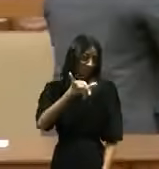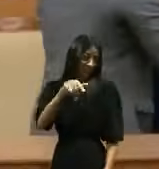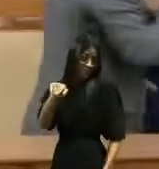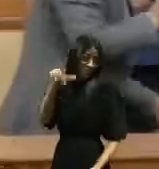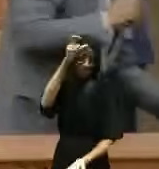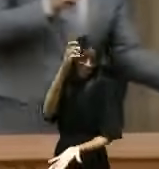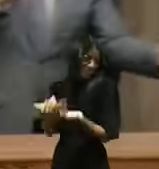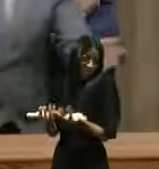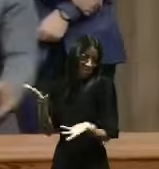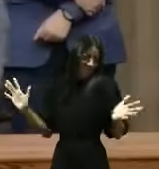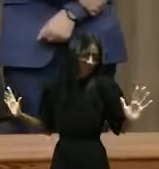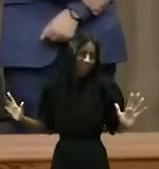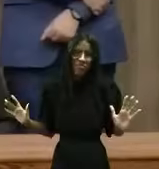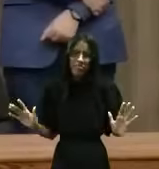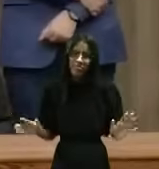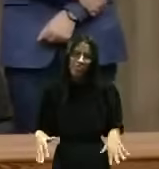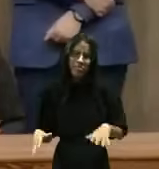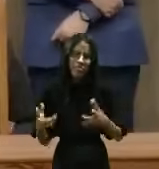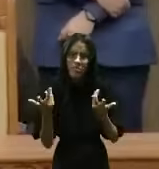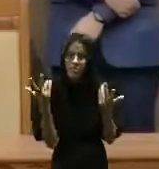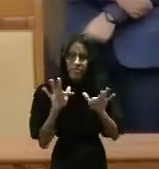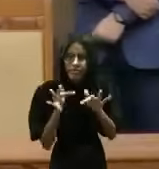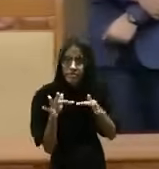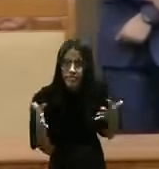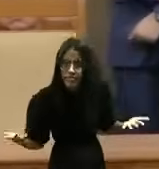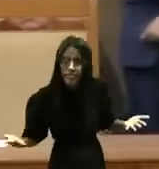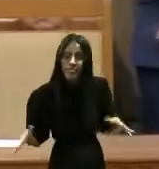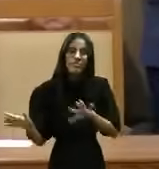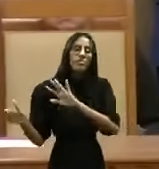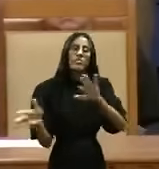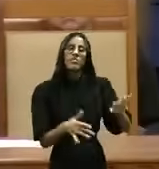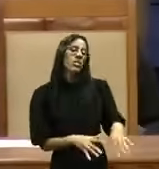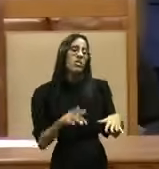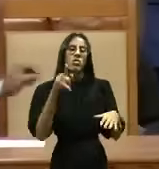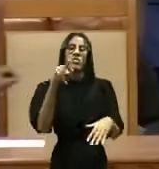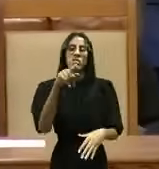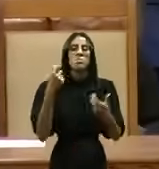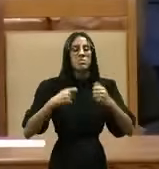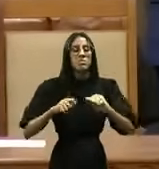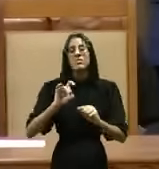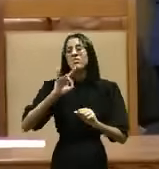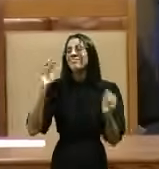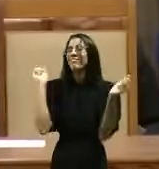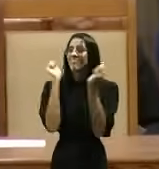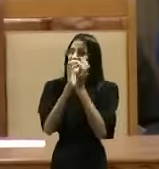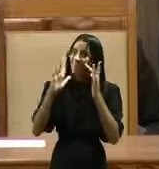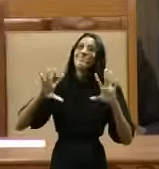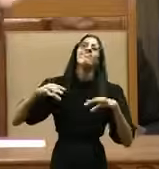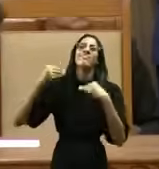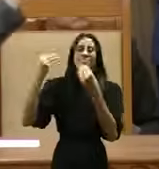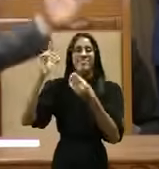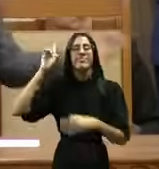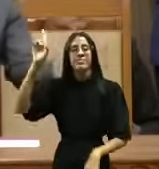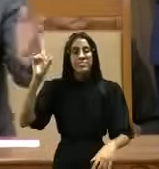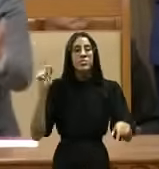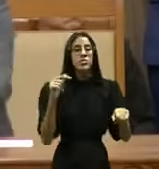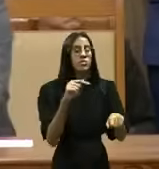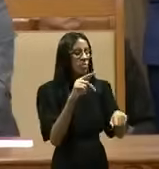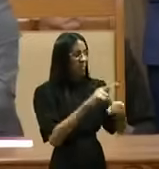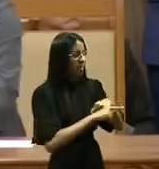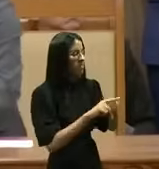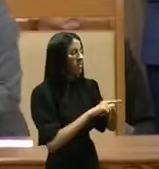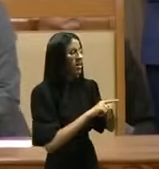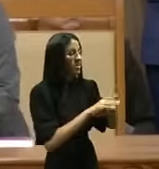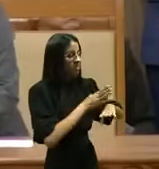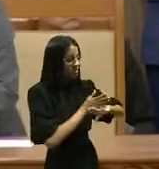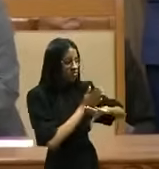quê é só para glorificar aí o Pedro não tava entendendo nada mas quando chegou na hora que ele chegou na Casa